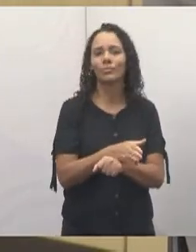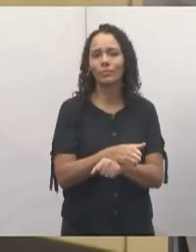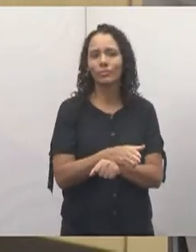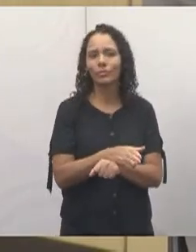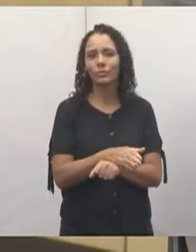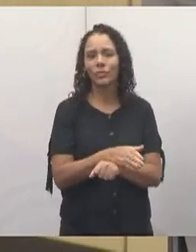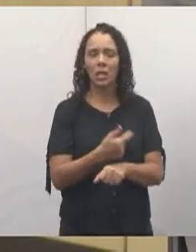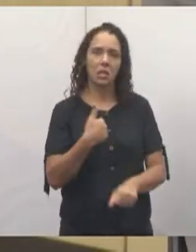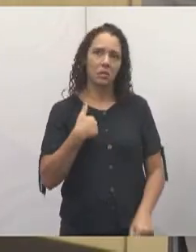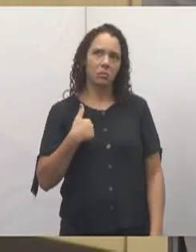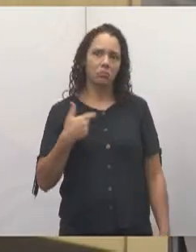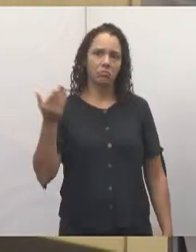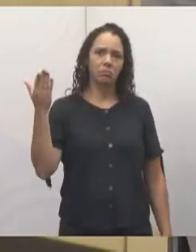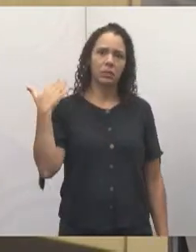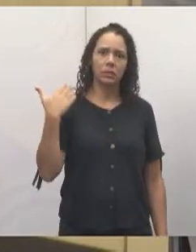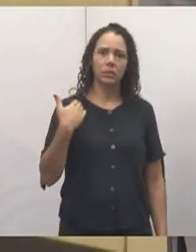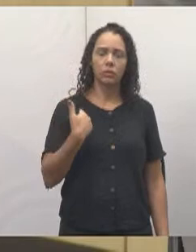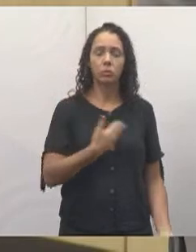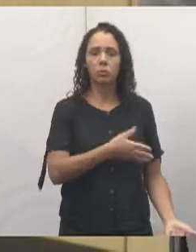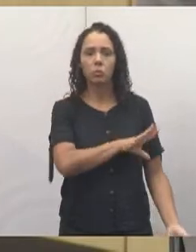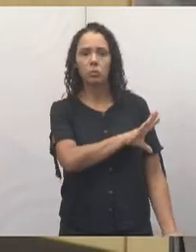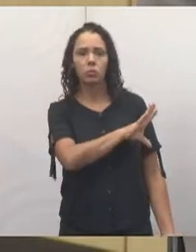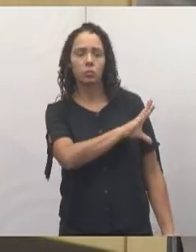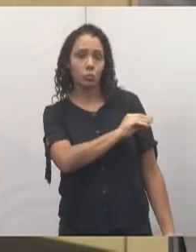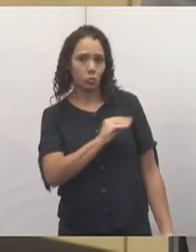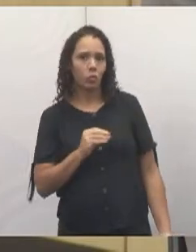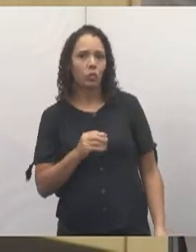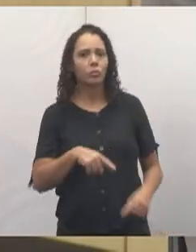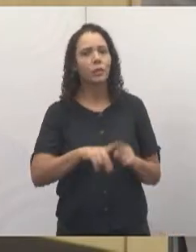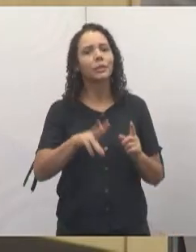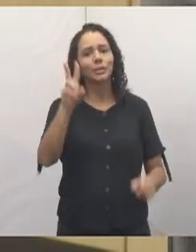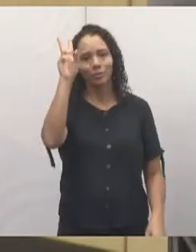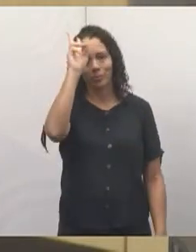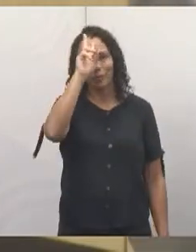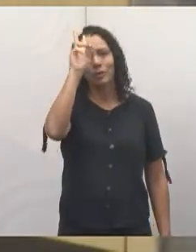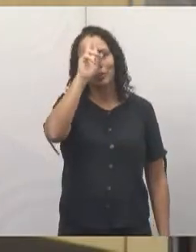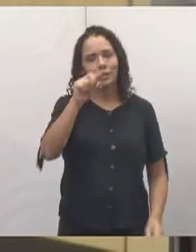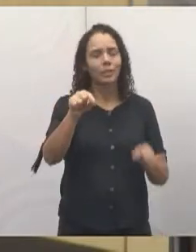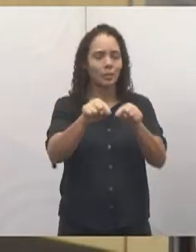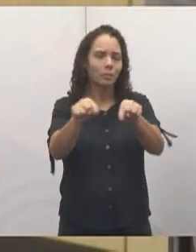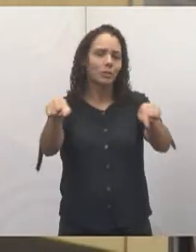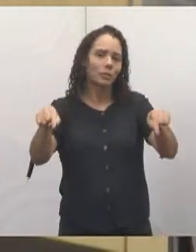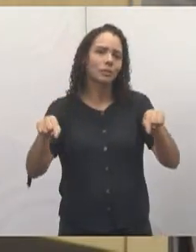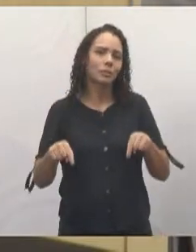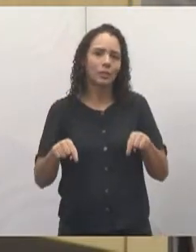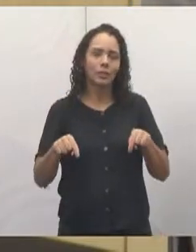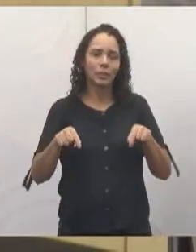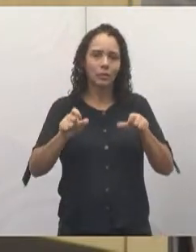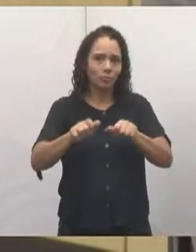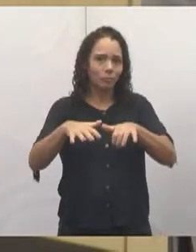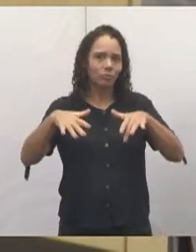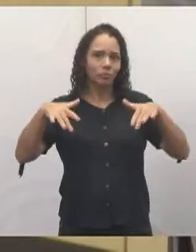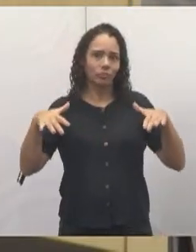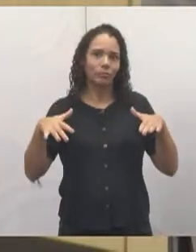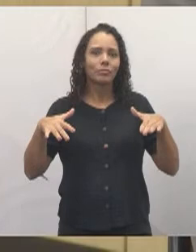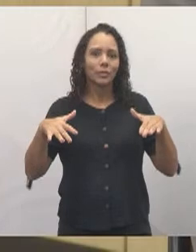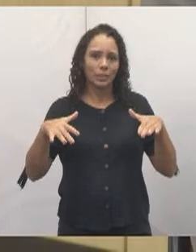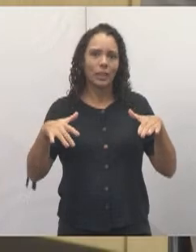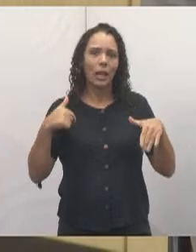né, eu tenho lembranças do gabinete dele, do plenário aqui, né.